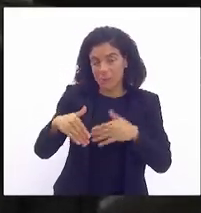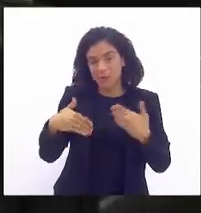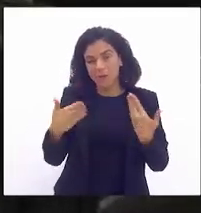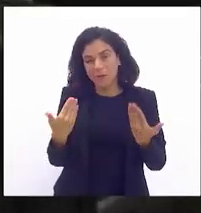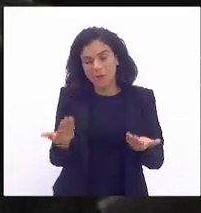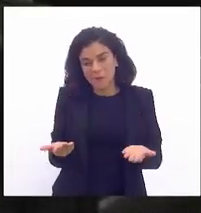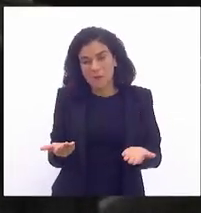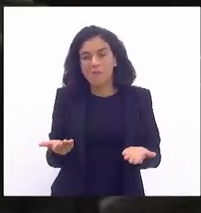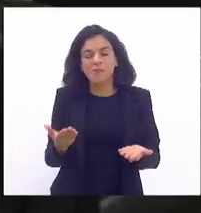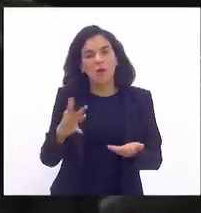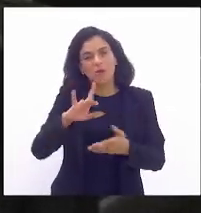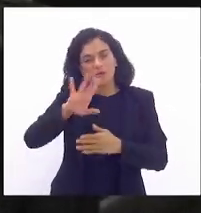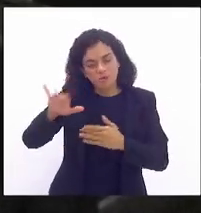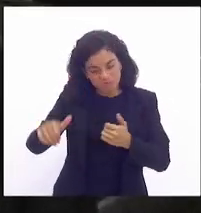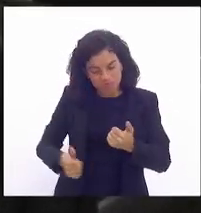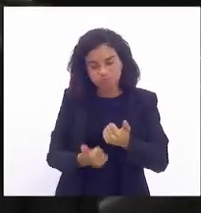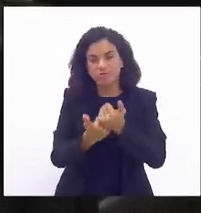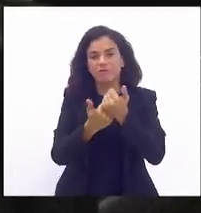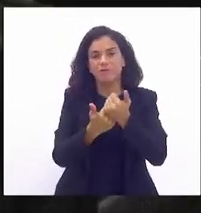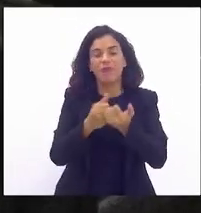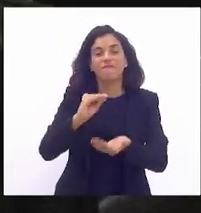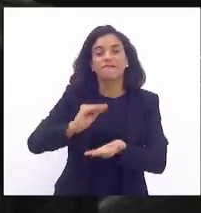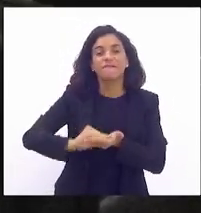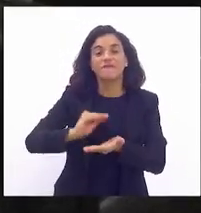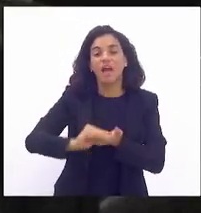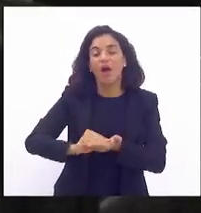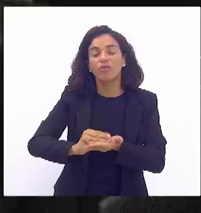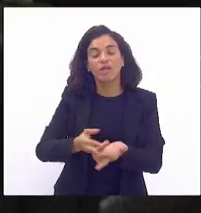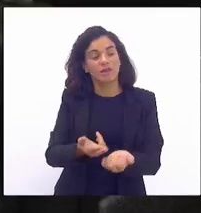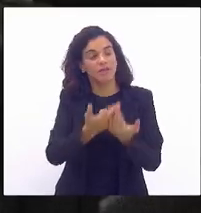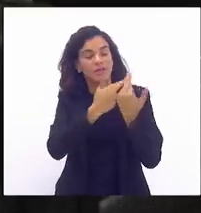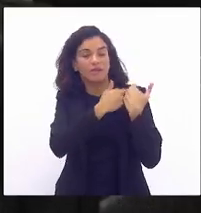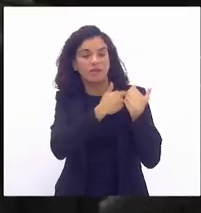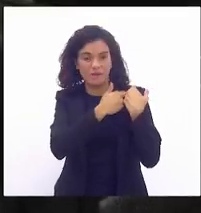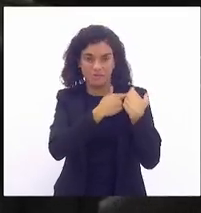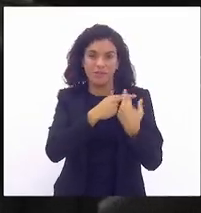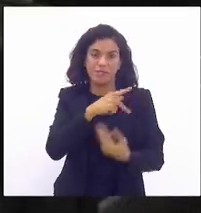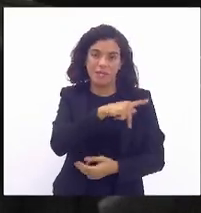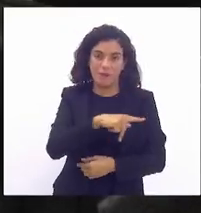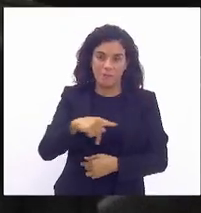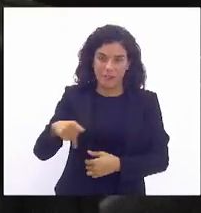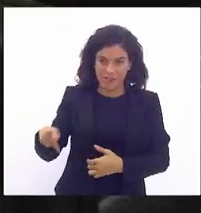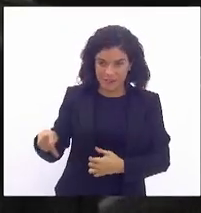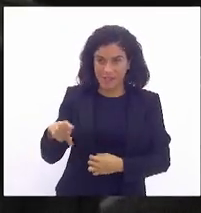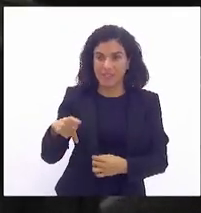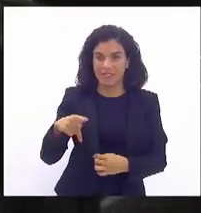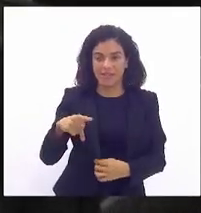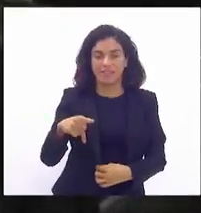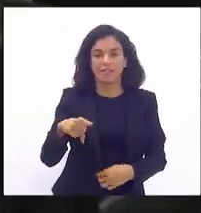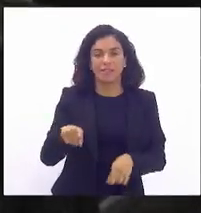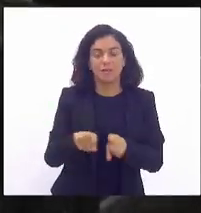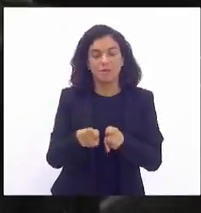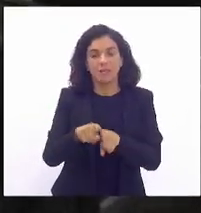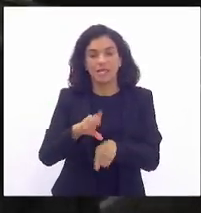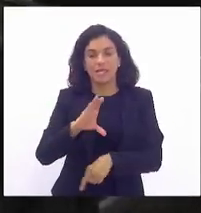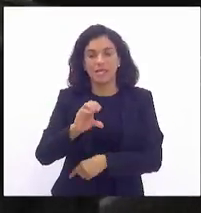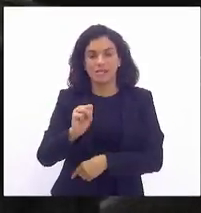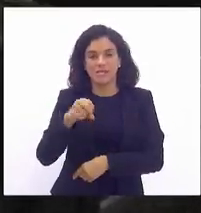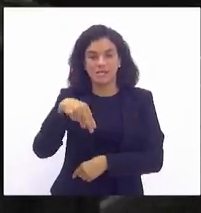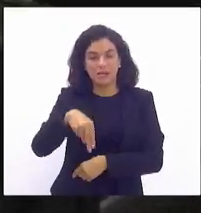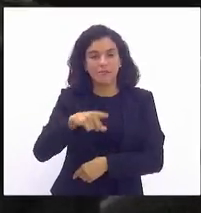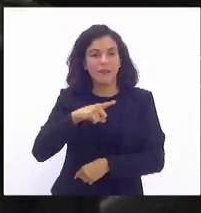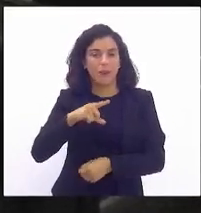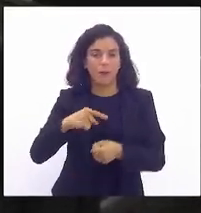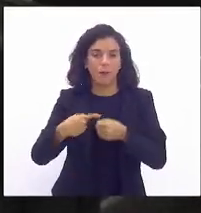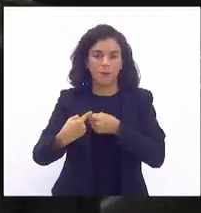isso reforça a falta de compromisso que a presidente Vargas, que a CSN tem com o município